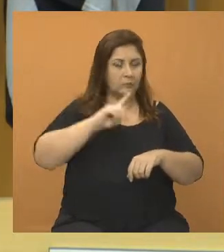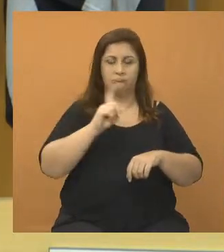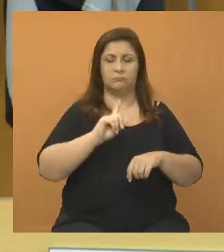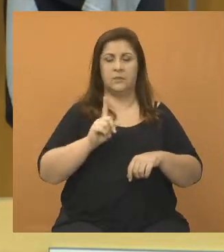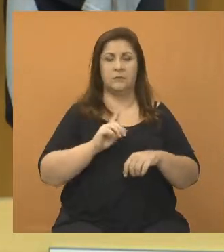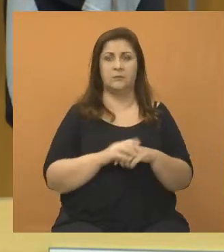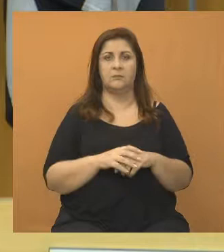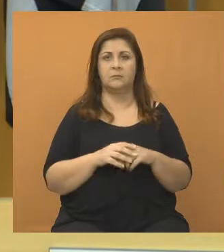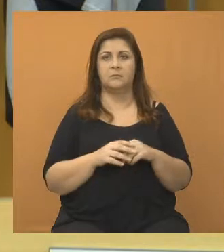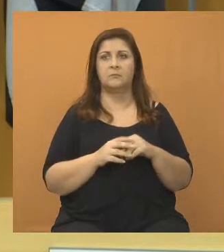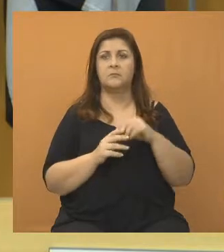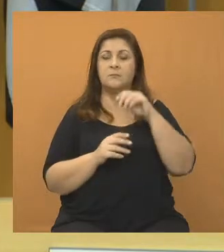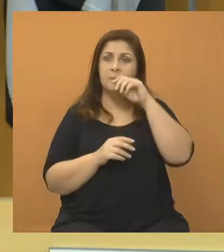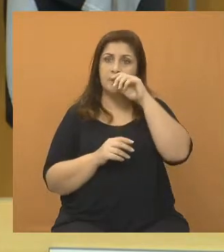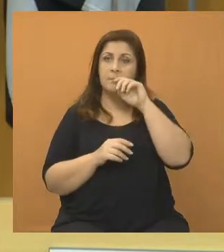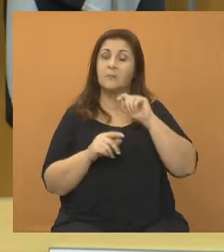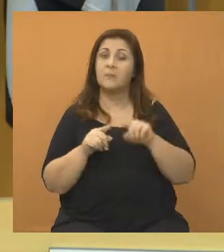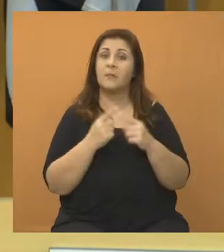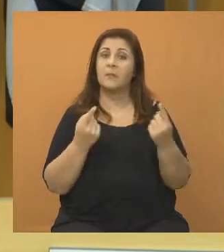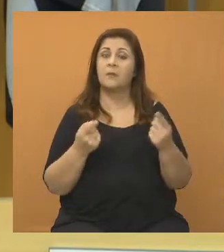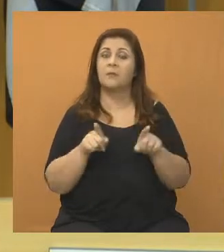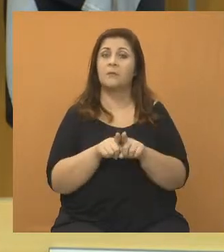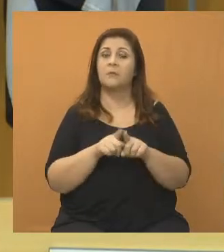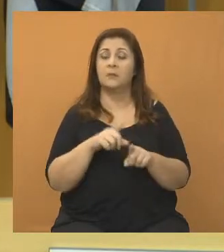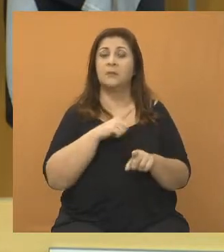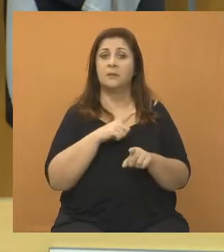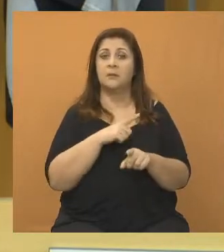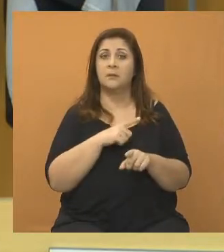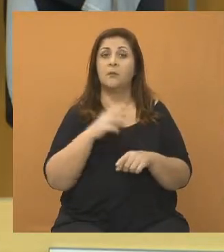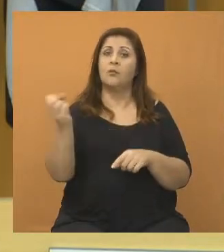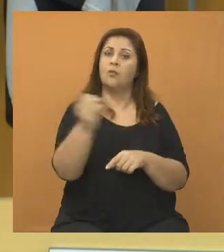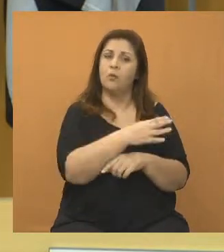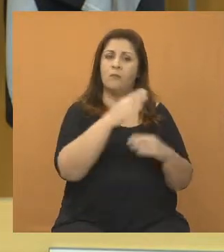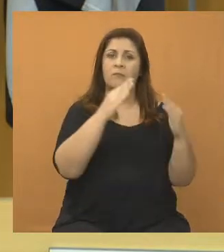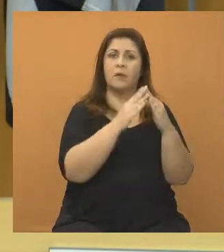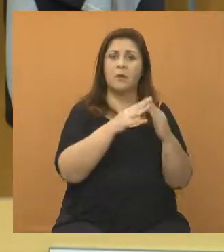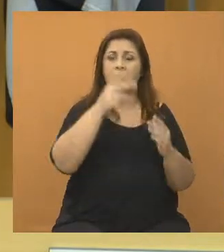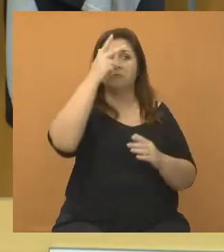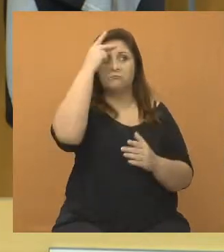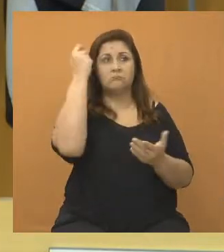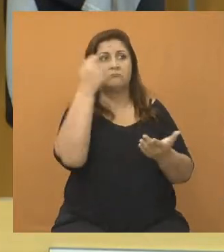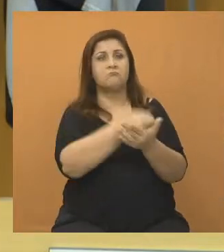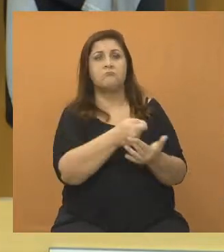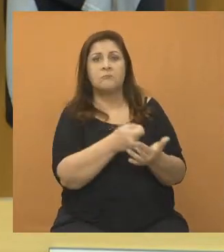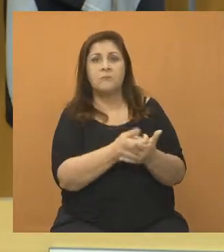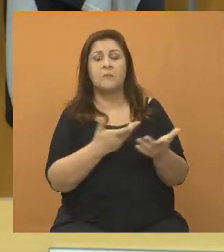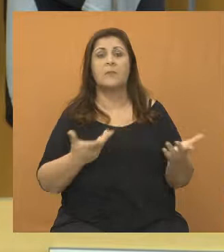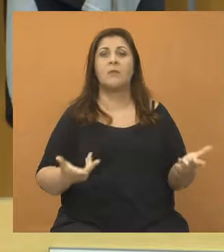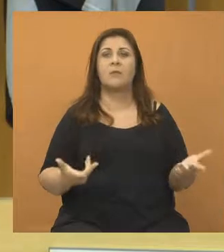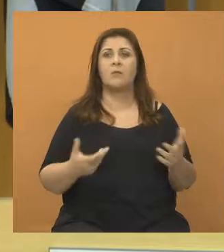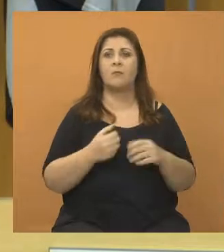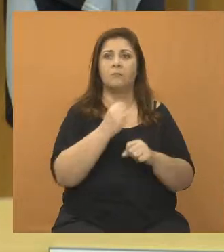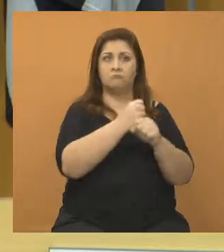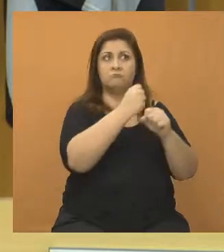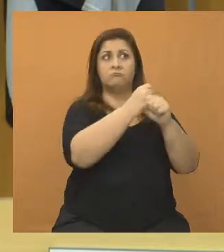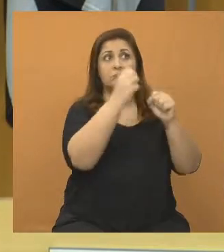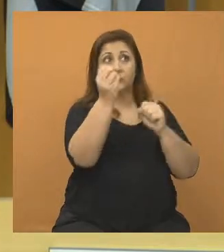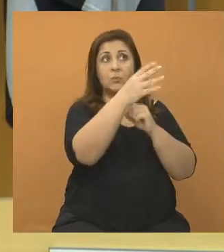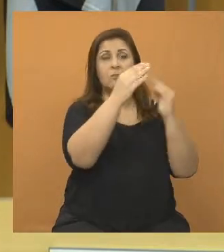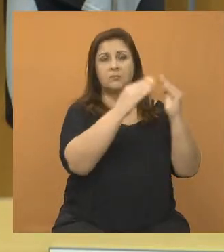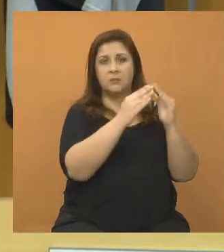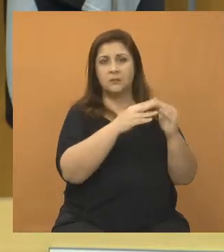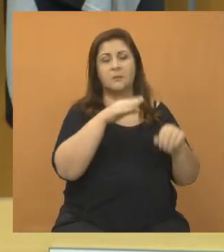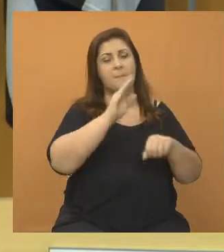pouquinho a receita para baixo, mas também você considera que mais gente está comprando imóvel, mais imóveis foram construídos, então você tem